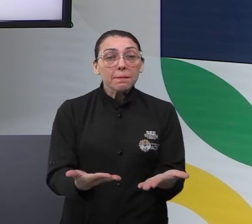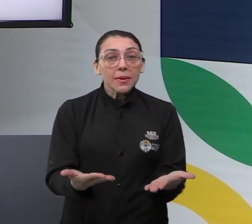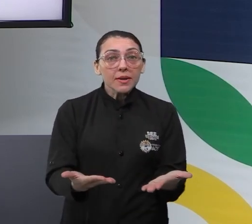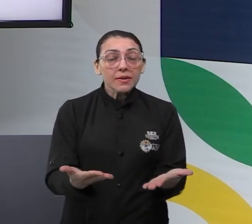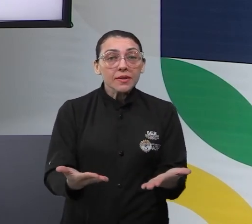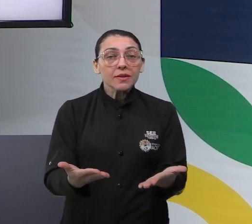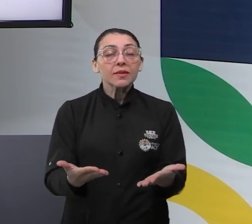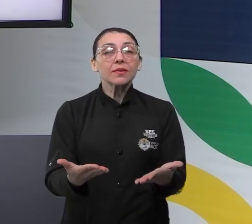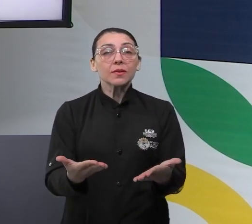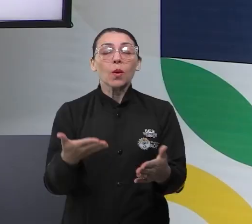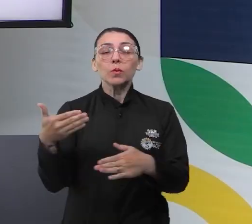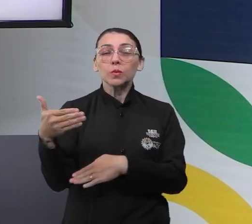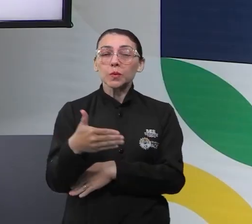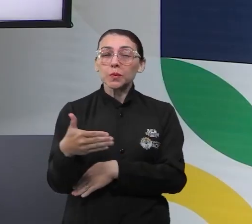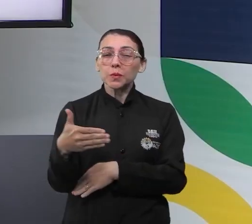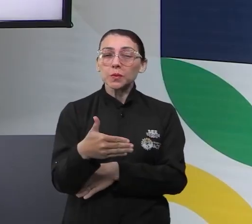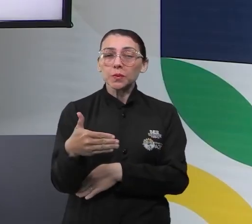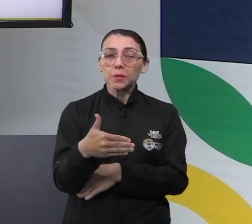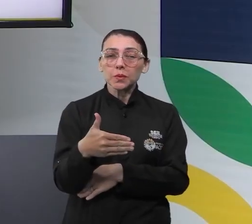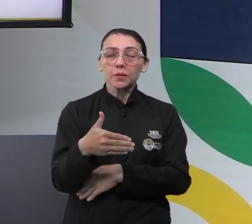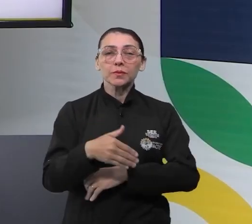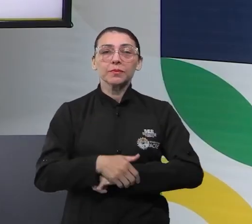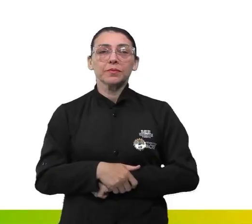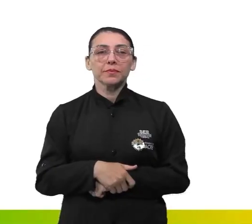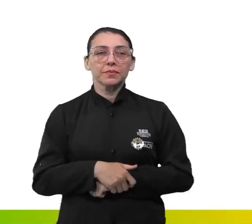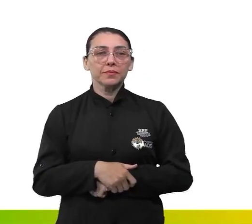o presente contínuo.